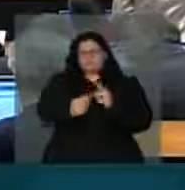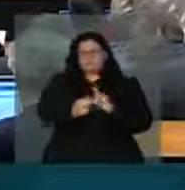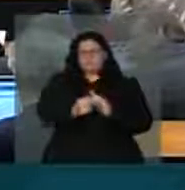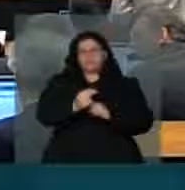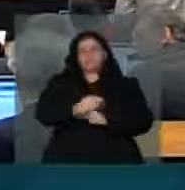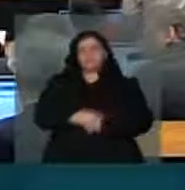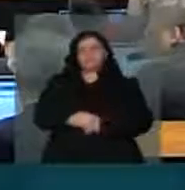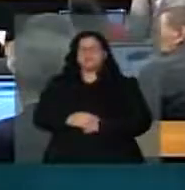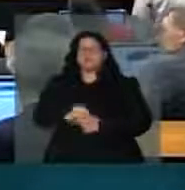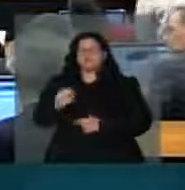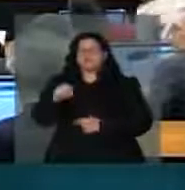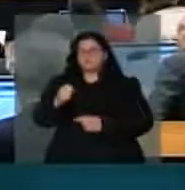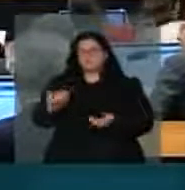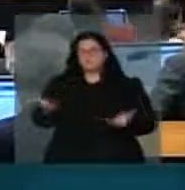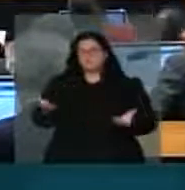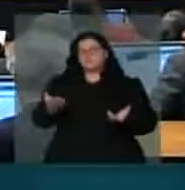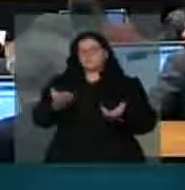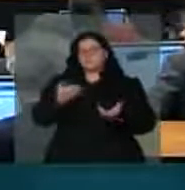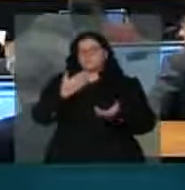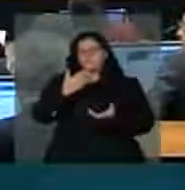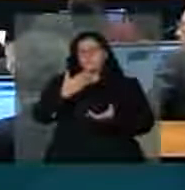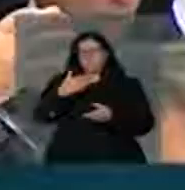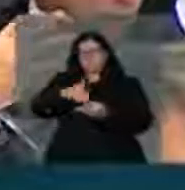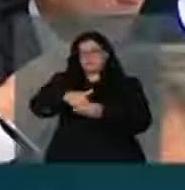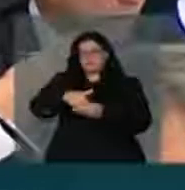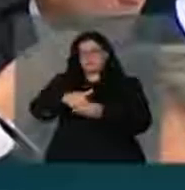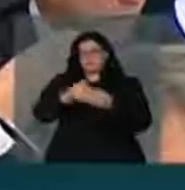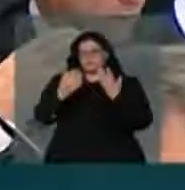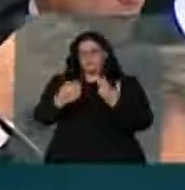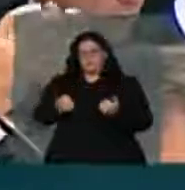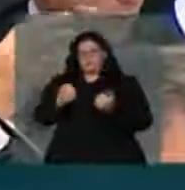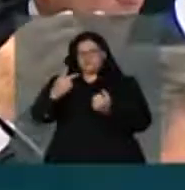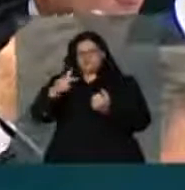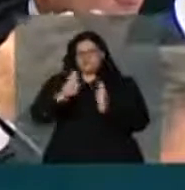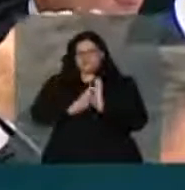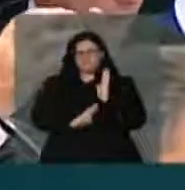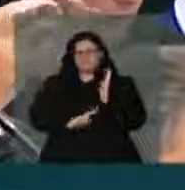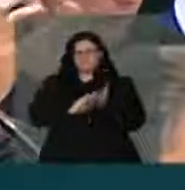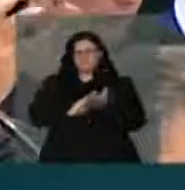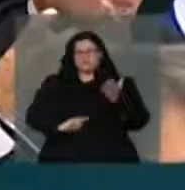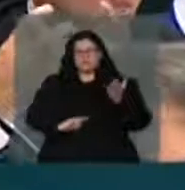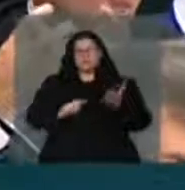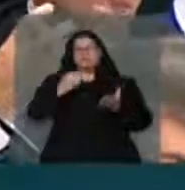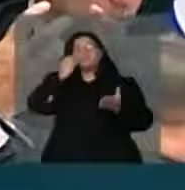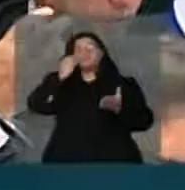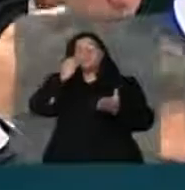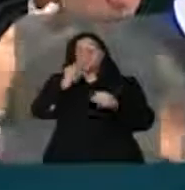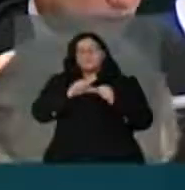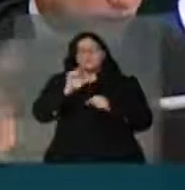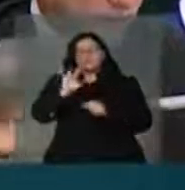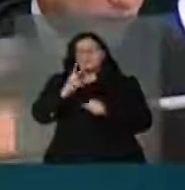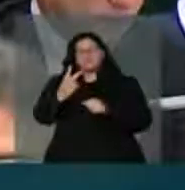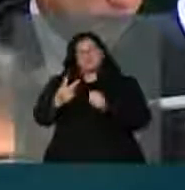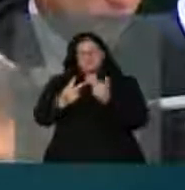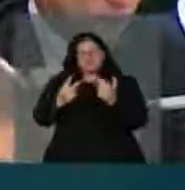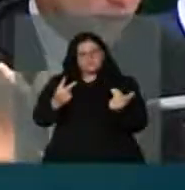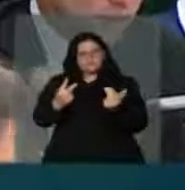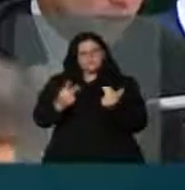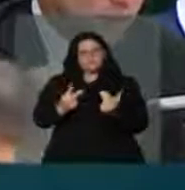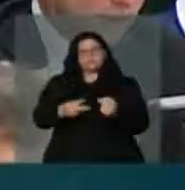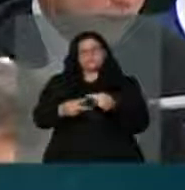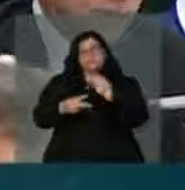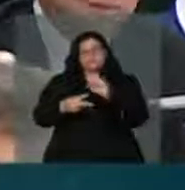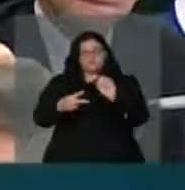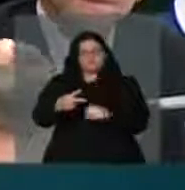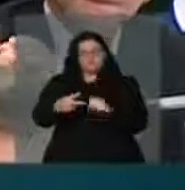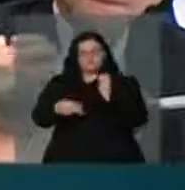vamos votar favoravelmente ao seu relatório, procurando modificar essas duas questões. O sistema